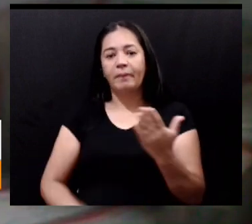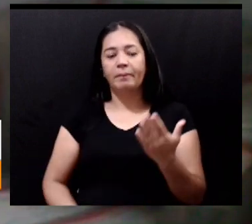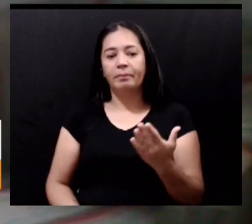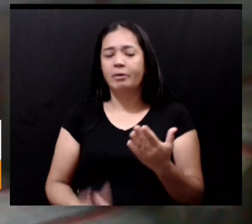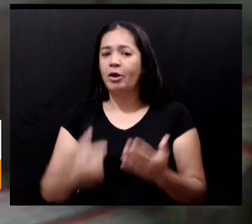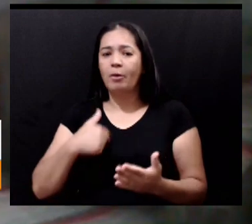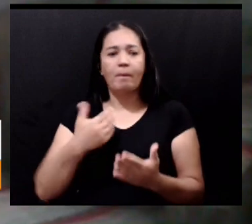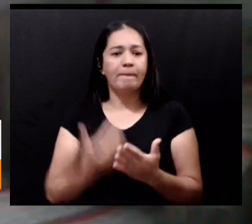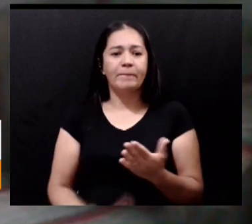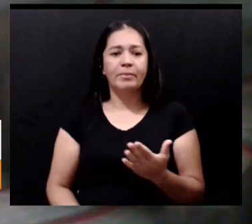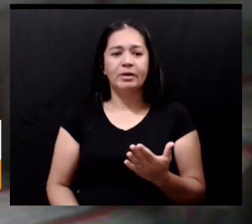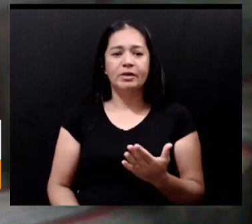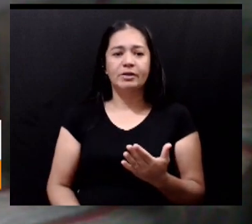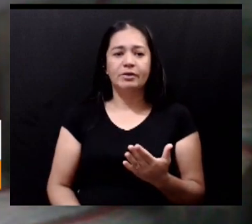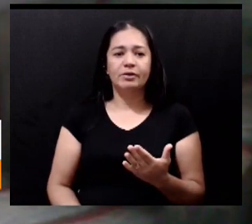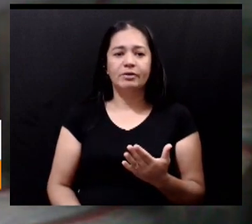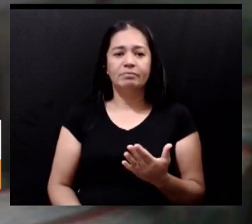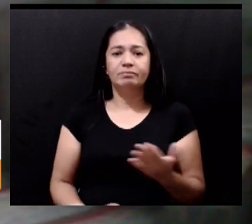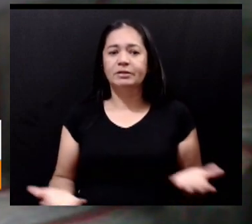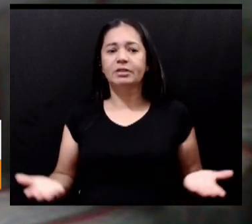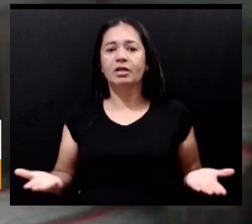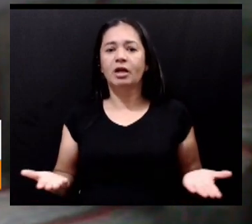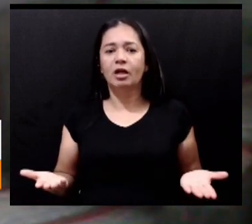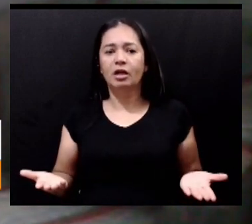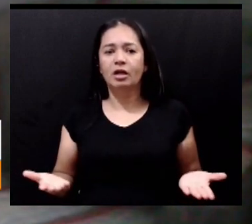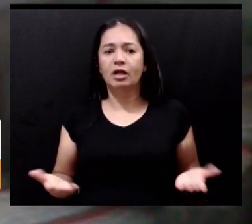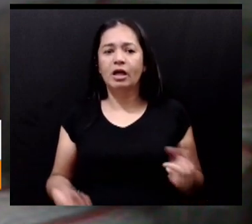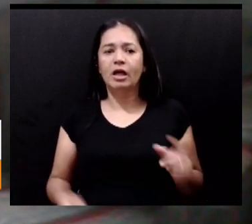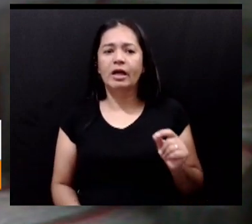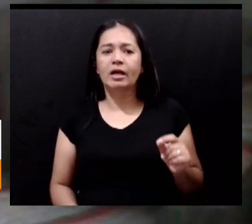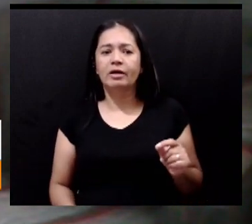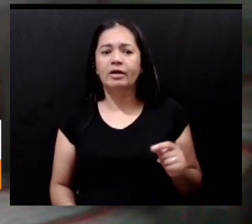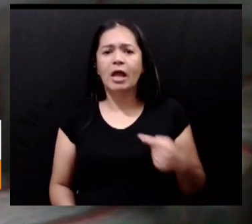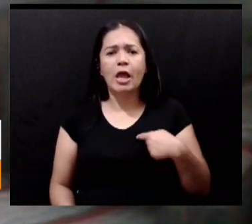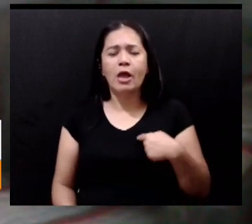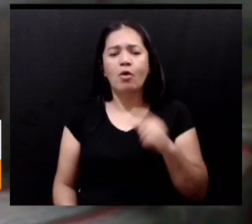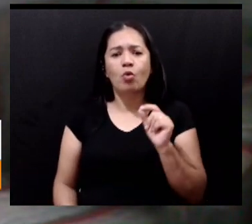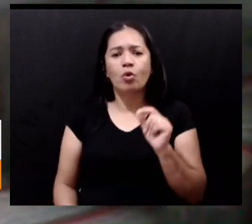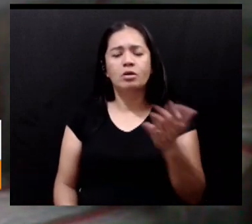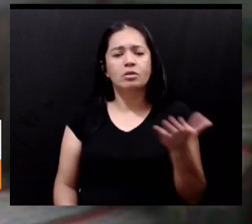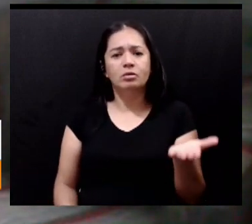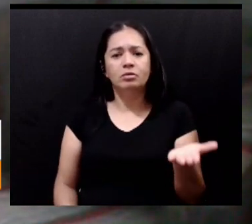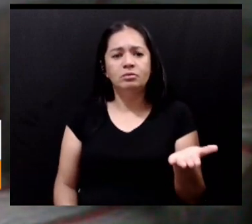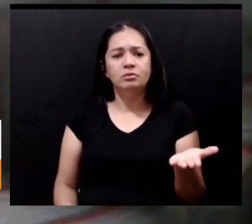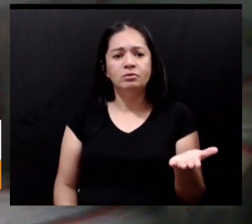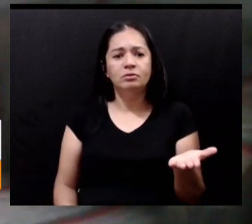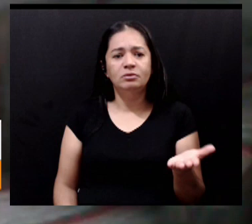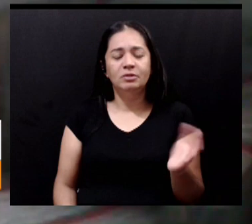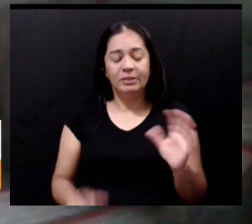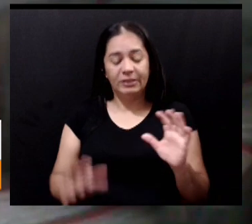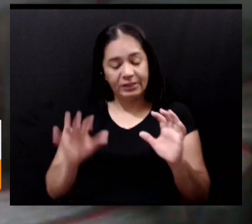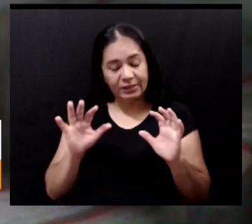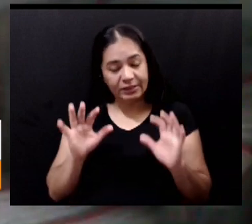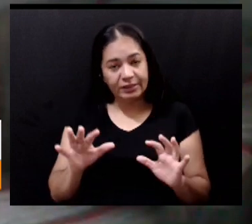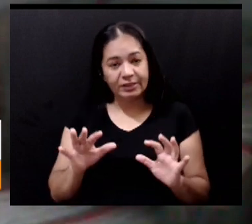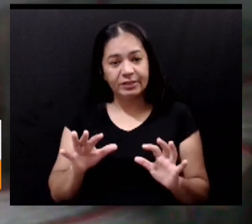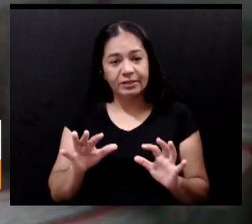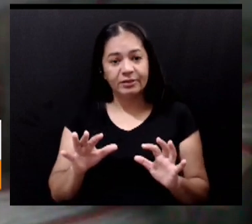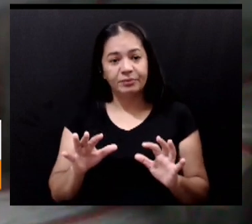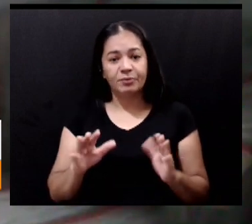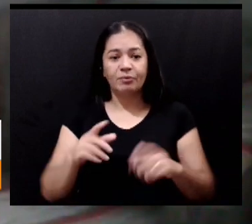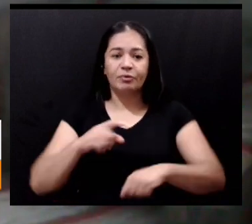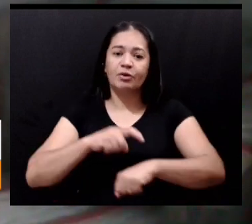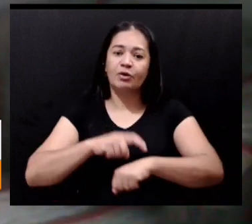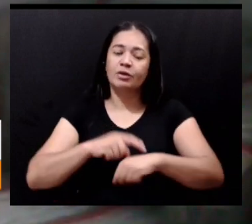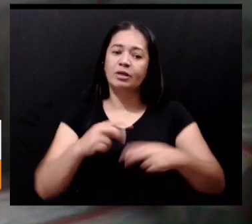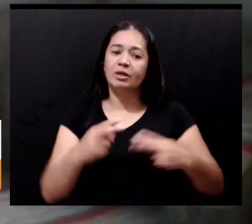serei mais tudo. Quem serei eu, então? Então, é este tempo. Então, esse tempo do luto, quando eu digo que não